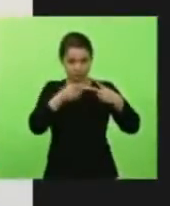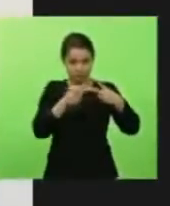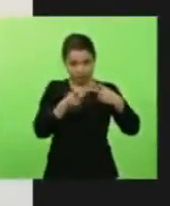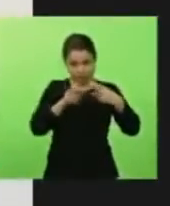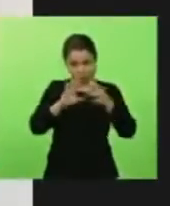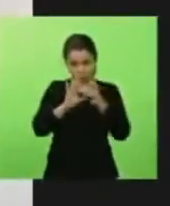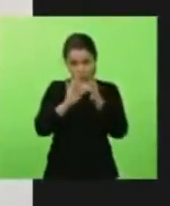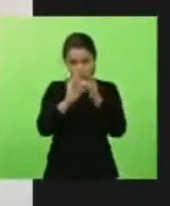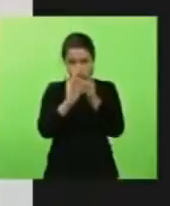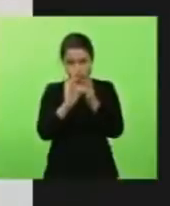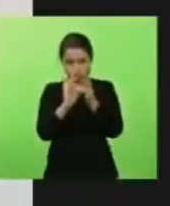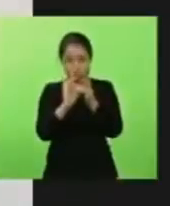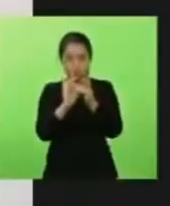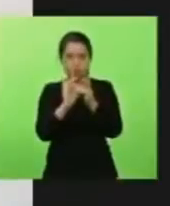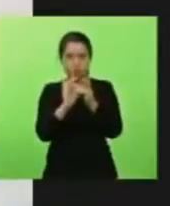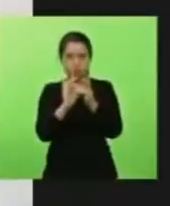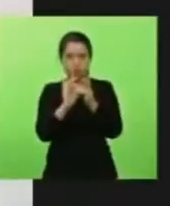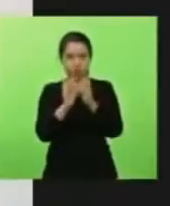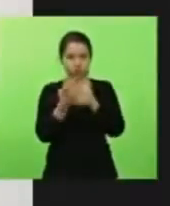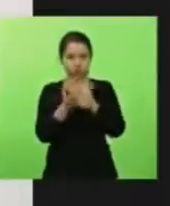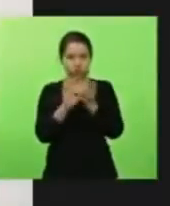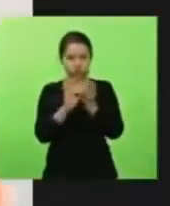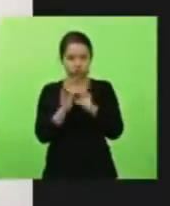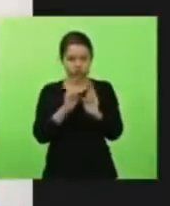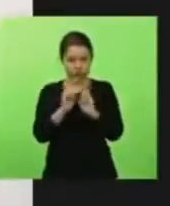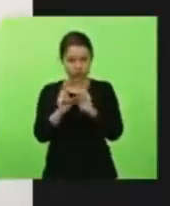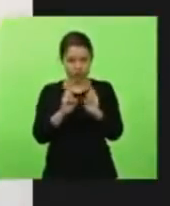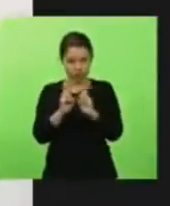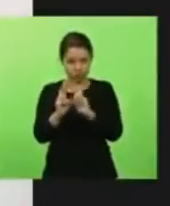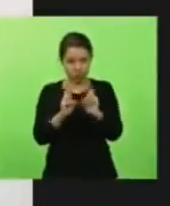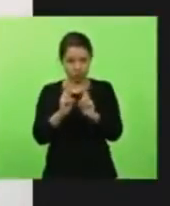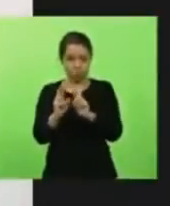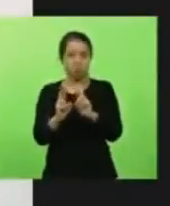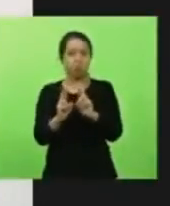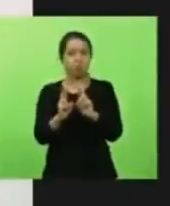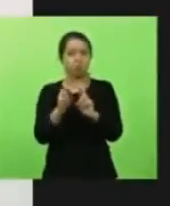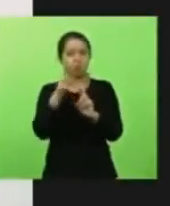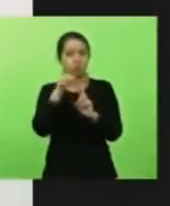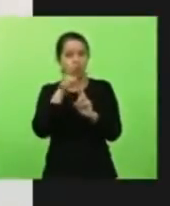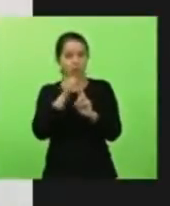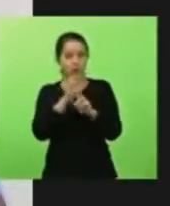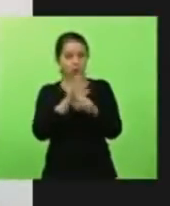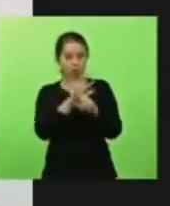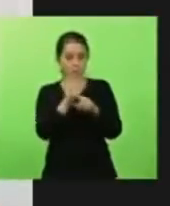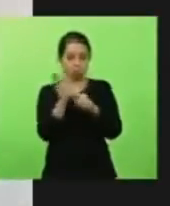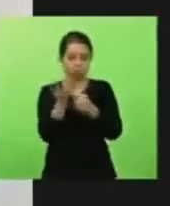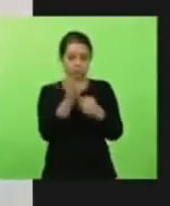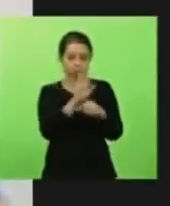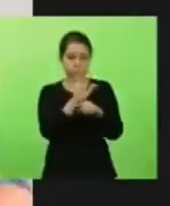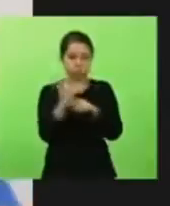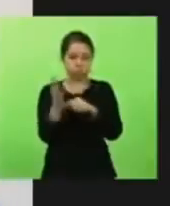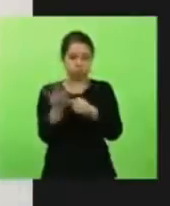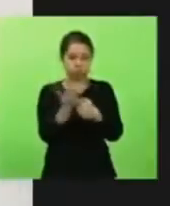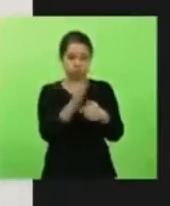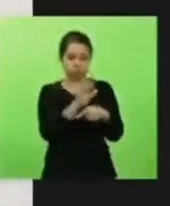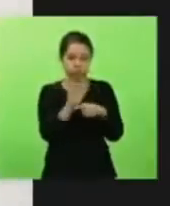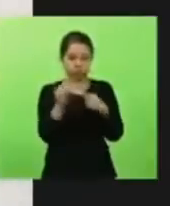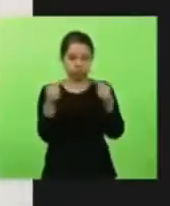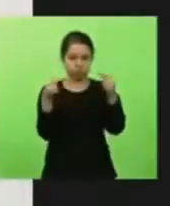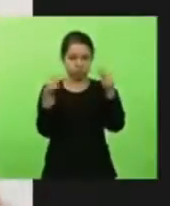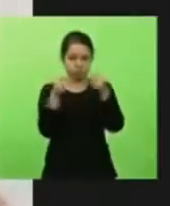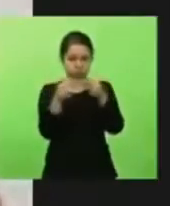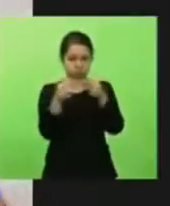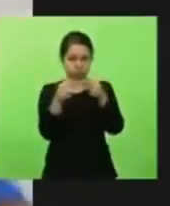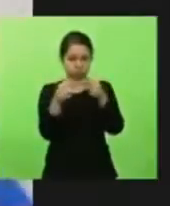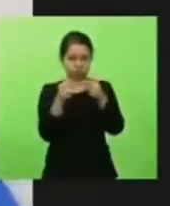e, ao mesmo tempo, são complementares. Relações ecológicas